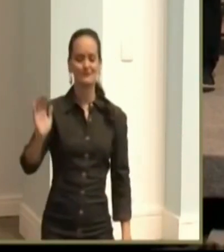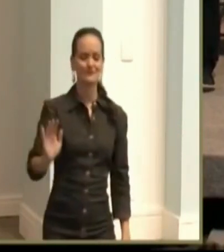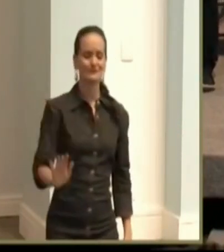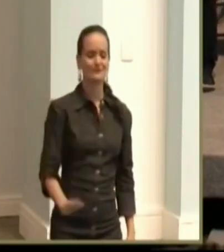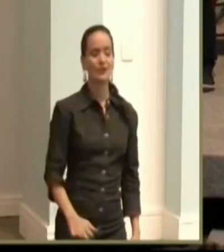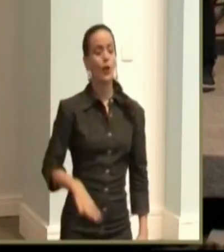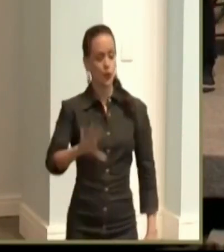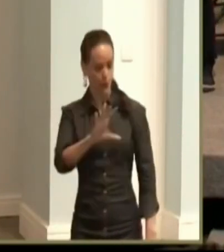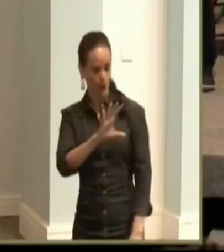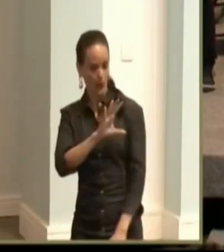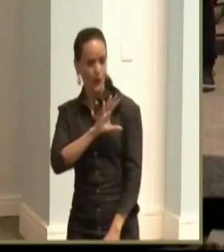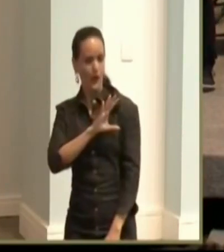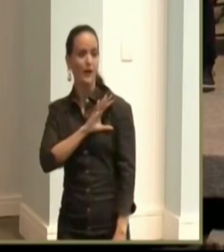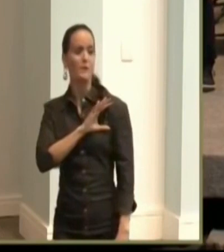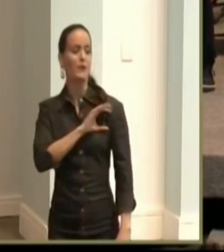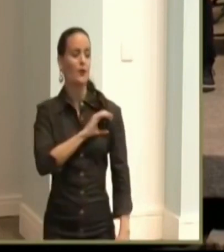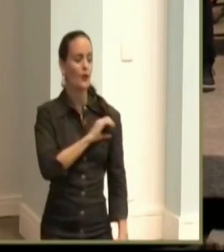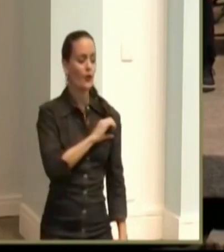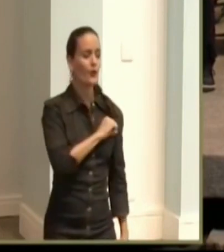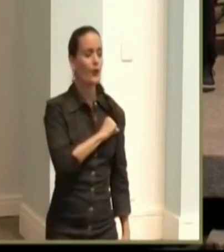Amor e